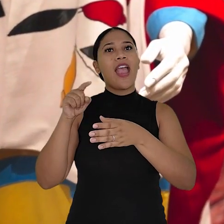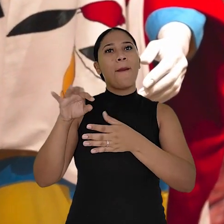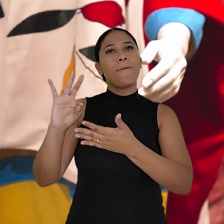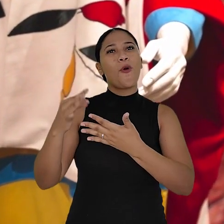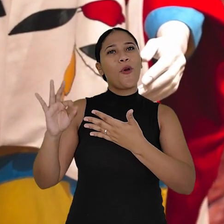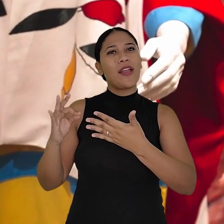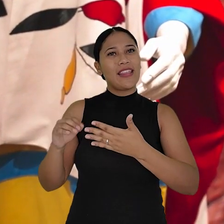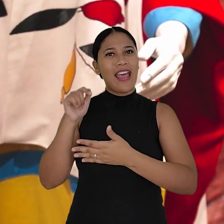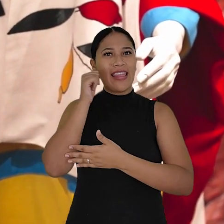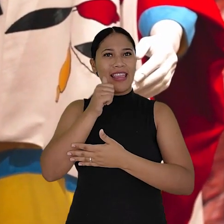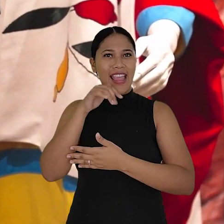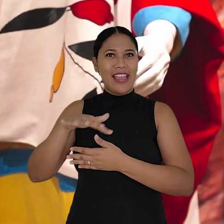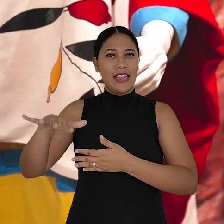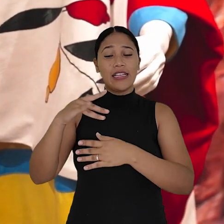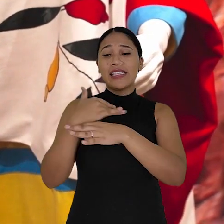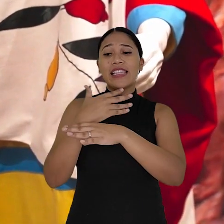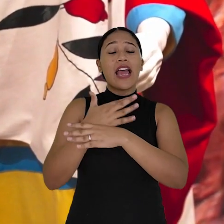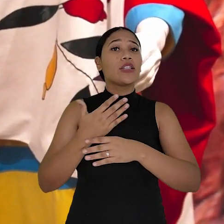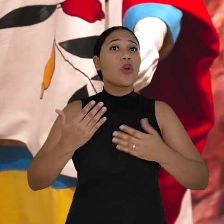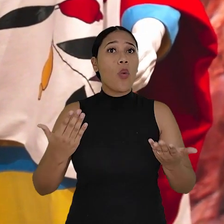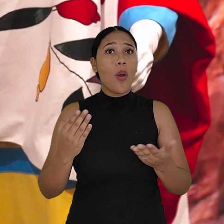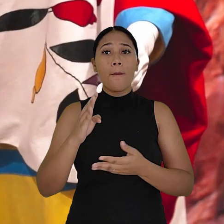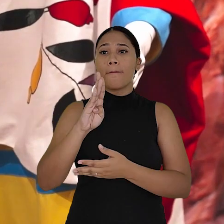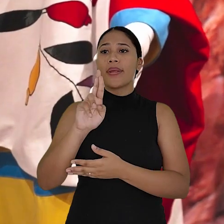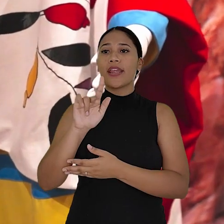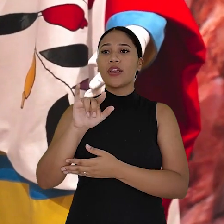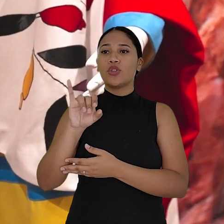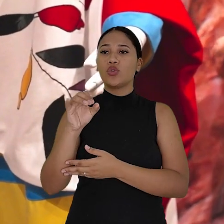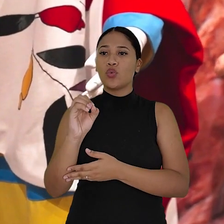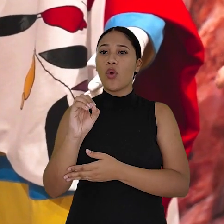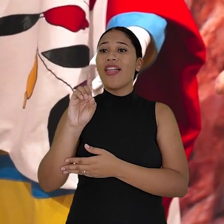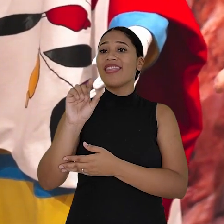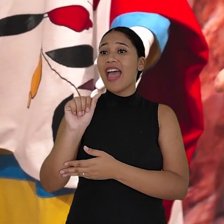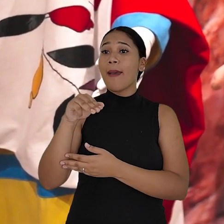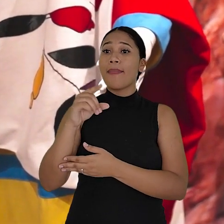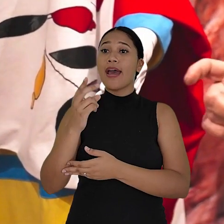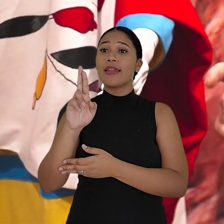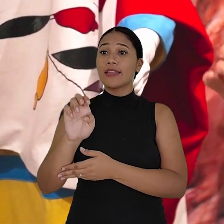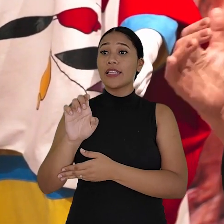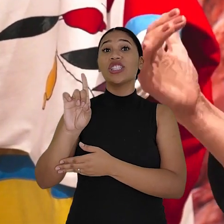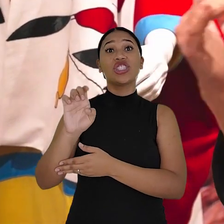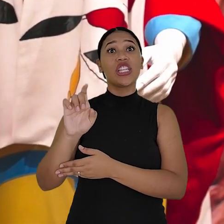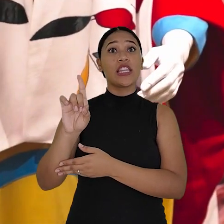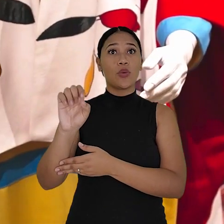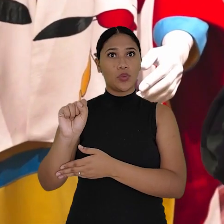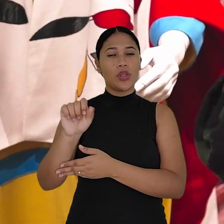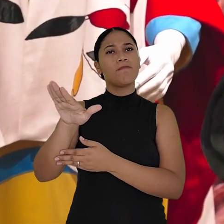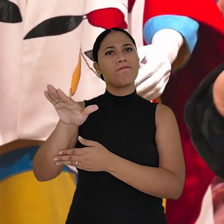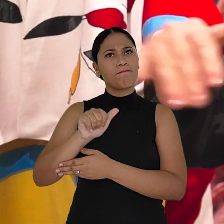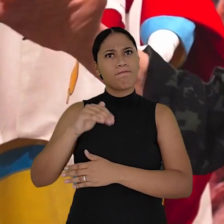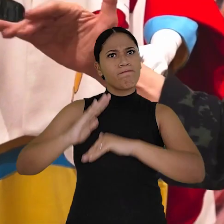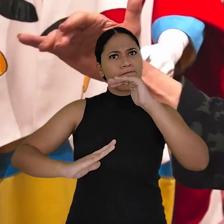Gravaram esse filme numa cidadezinha chamada Brejo da Madre de Deus, e aí eles chamaram